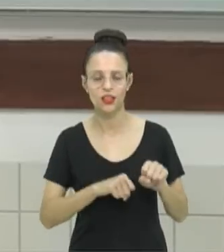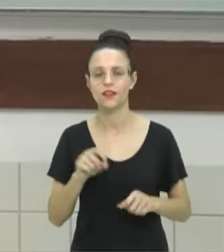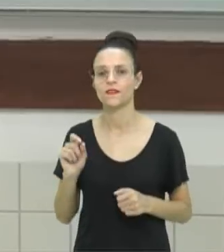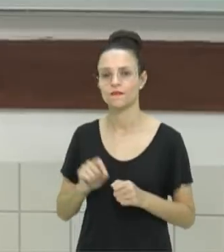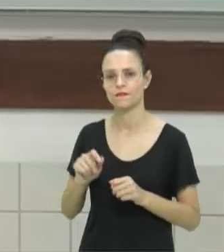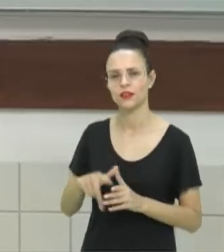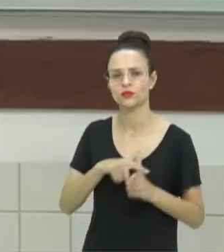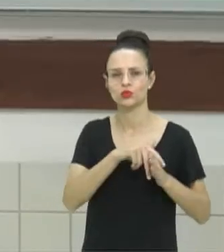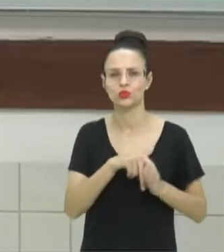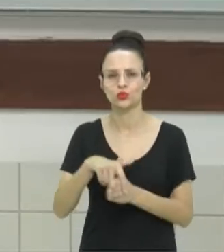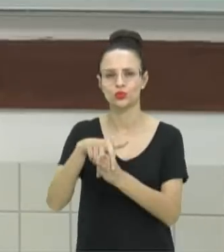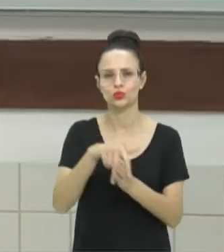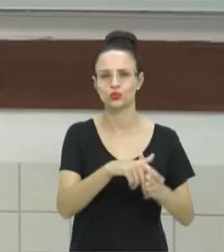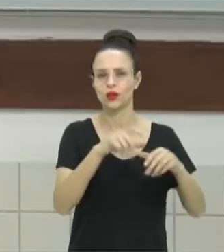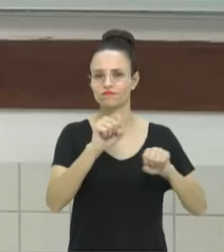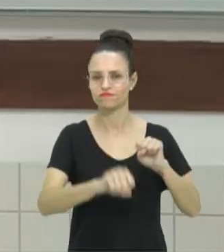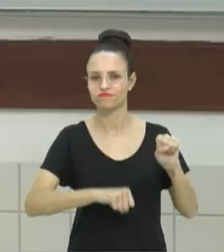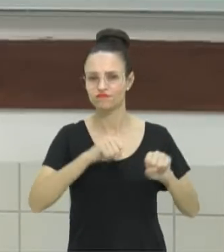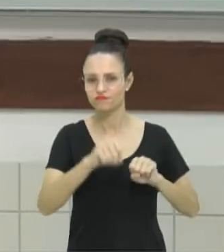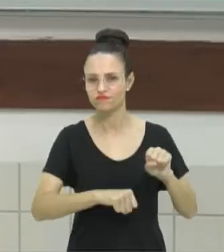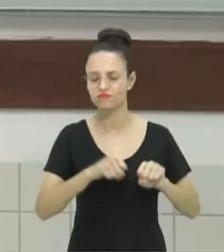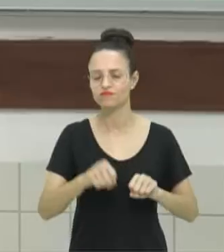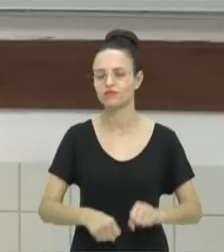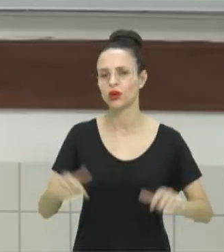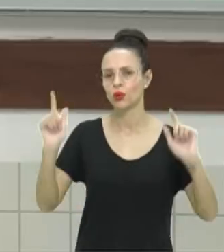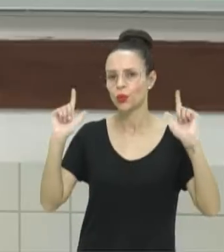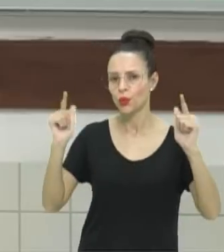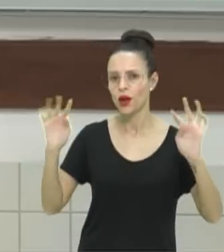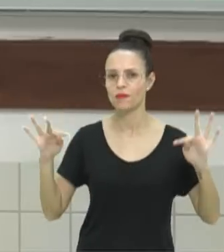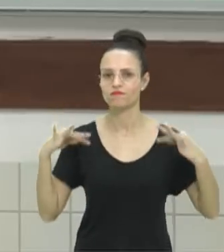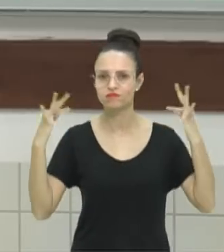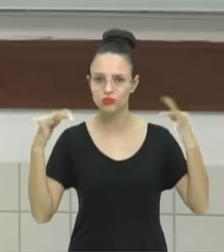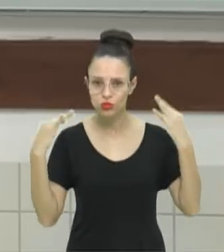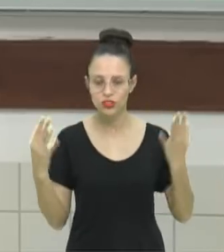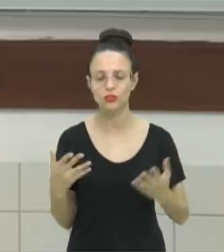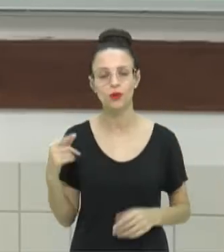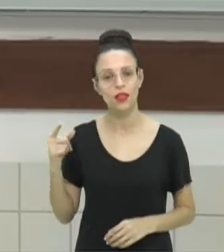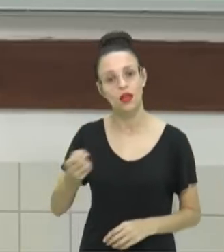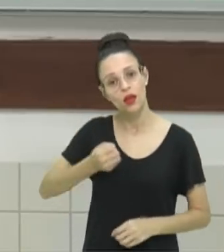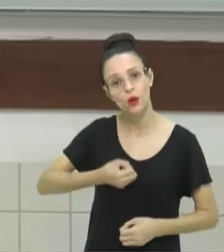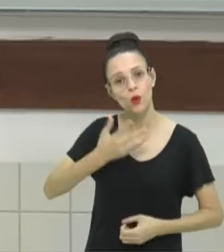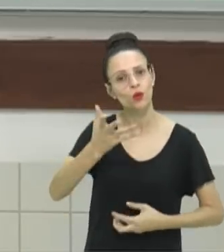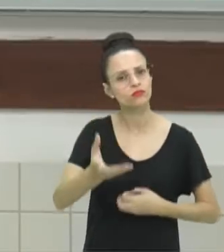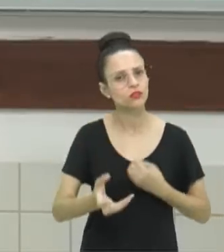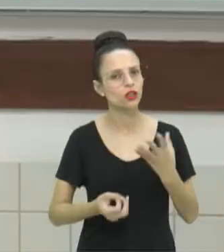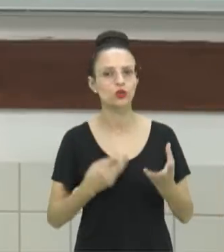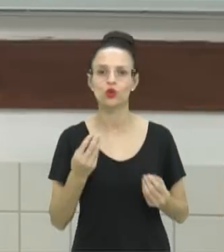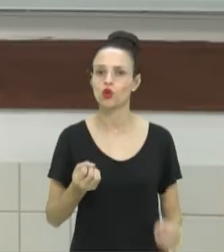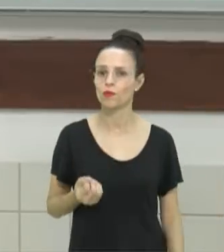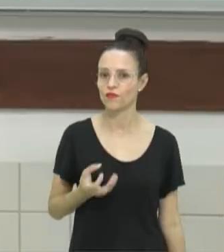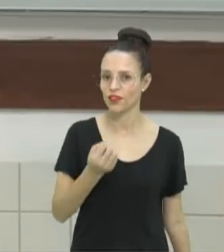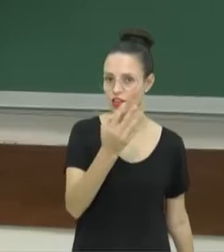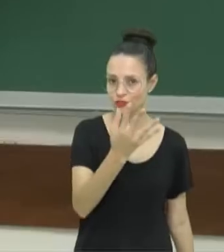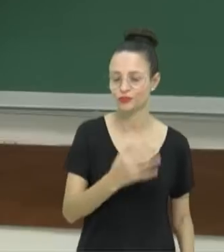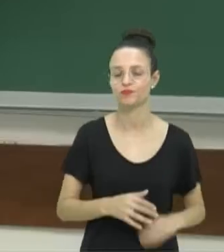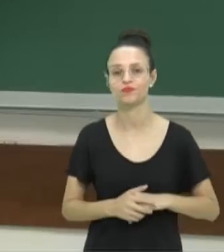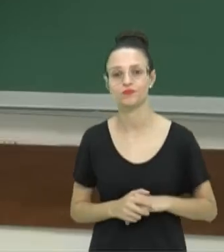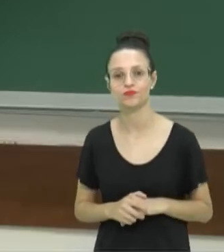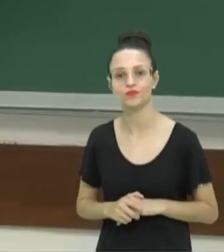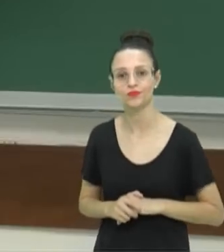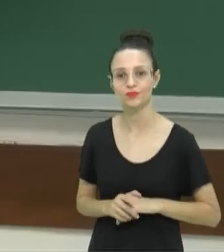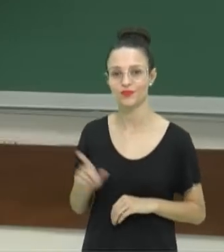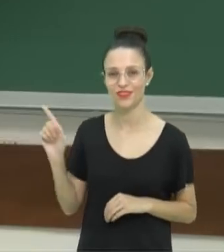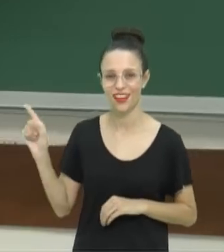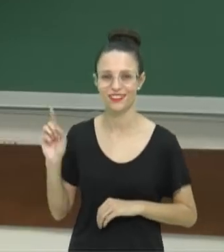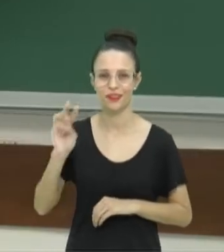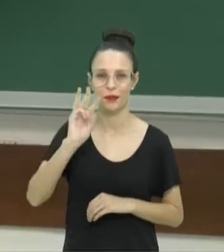essas pedaladas de cicloturismo, né? E ele está contando como é que foi essa viagem dele. Essa página